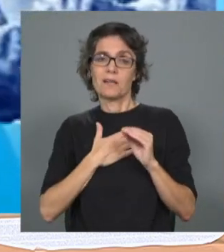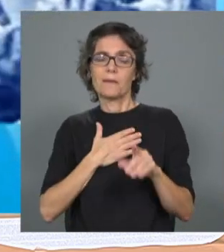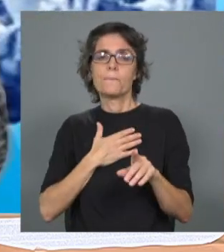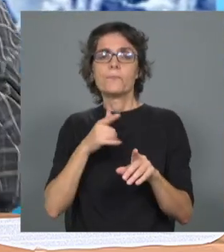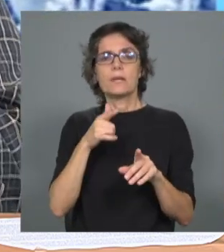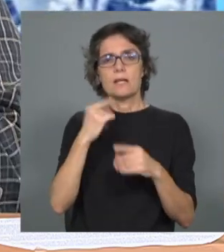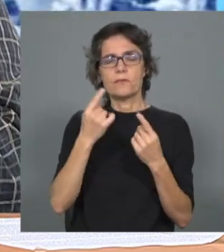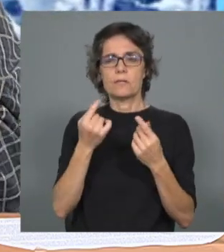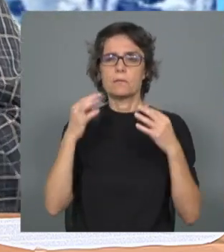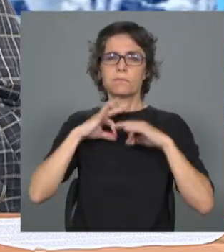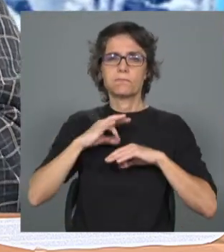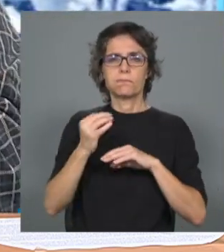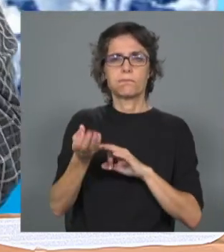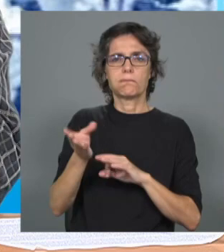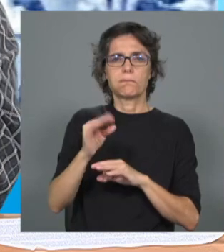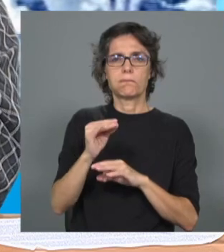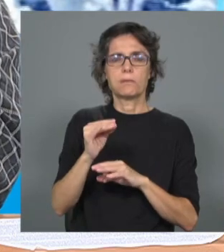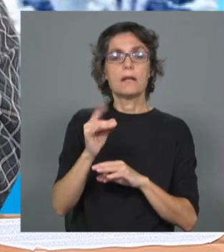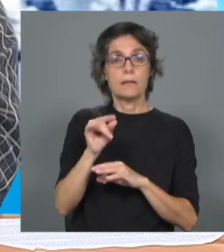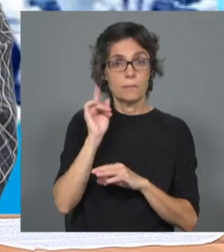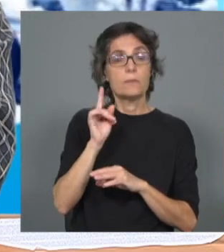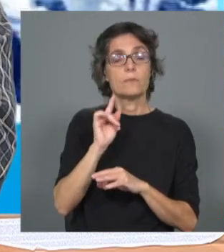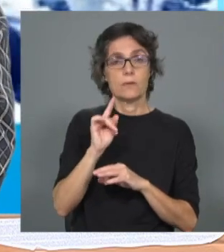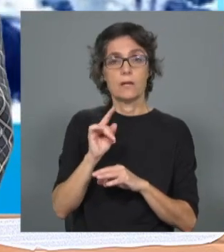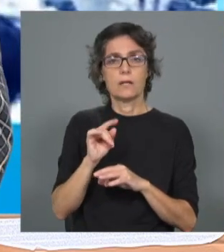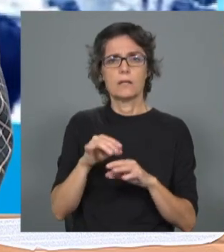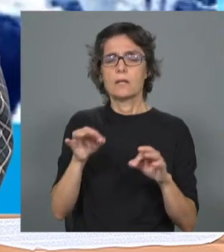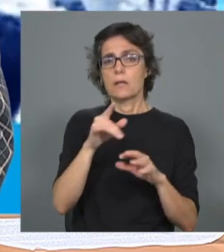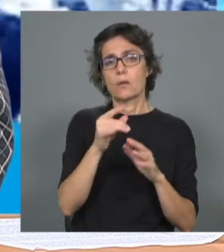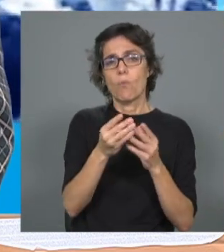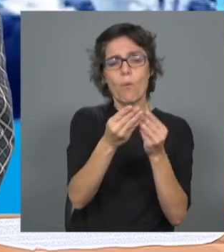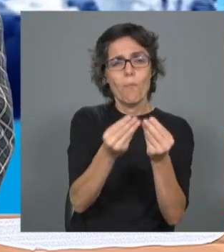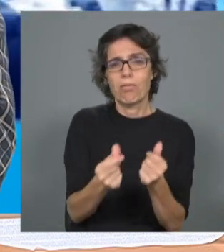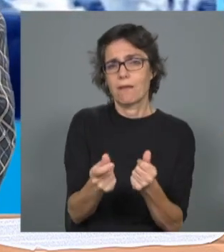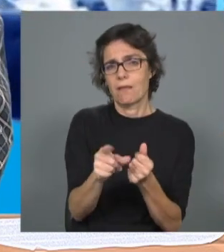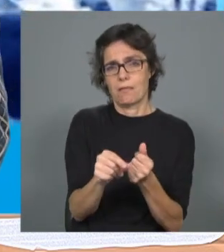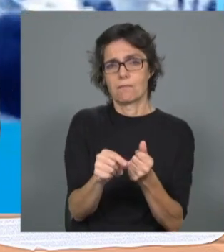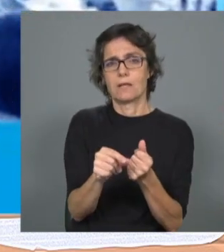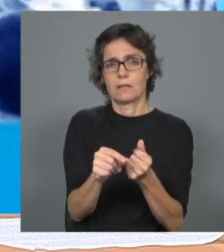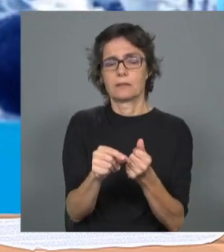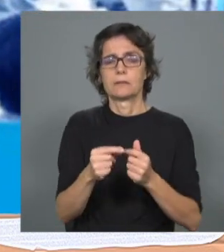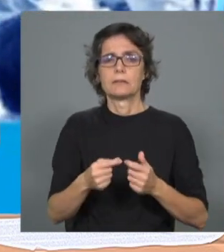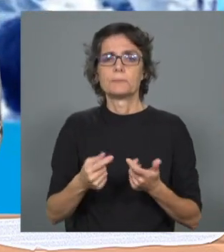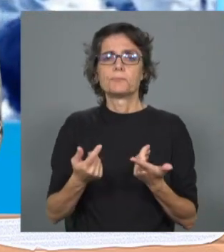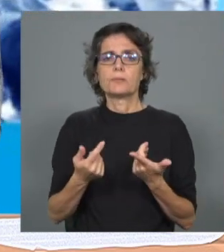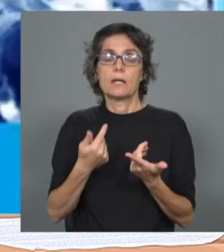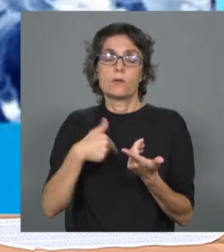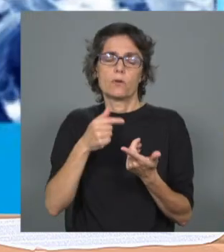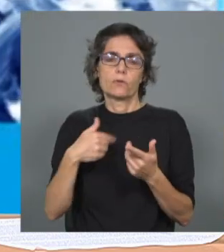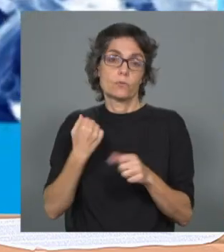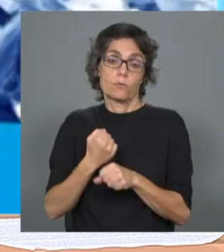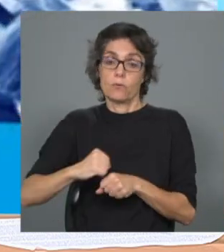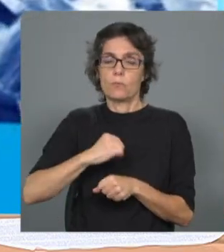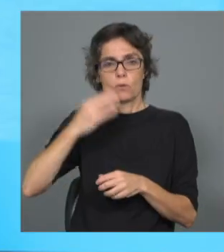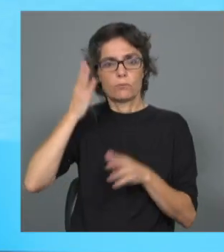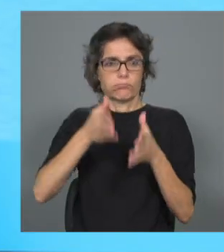material, que muitas vezes é aquela que nos absorve e que nos põe em ato, não é? E concretamente a mim também é isso que, de alguma maneira, é o que eu faço no dia-a-dia.